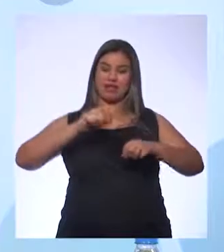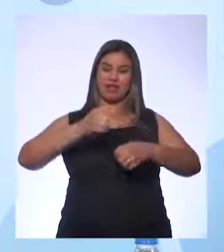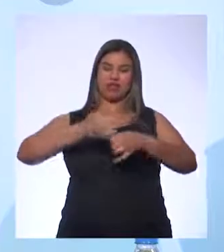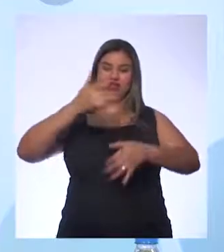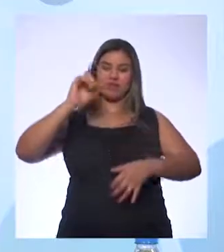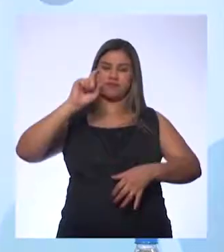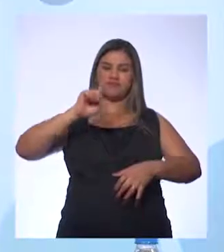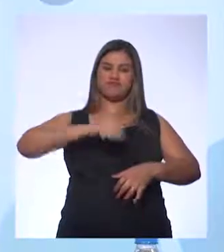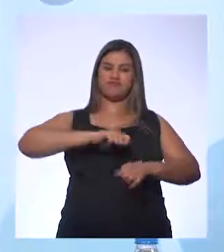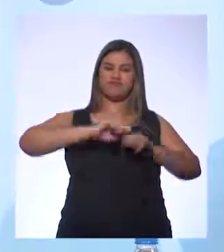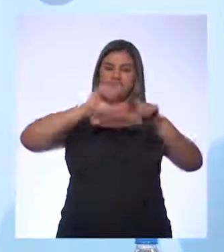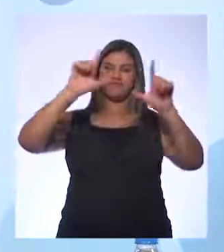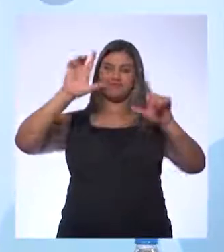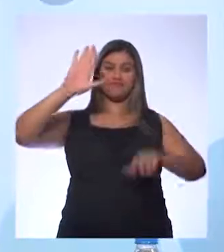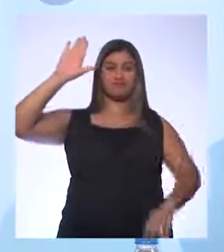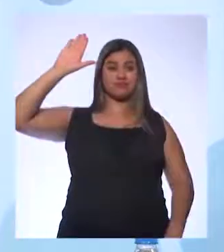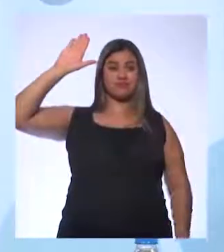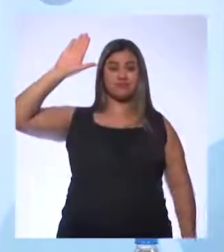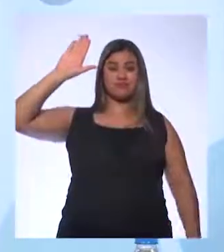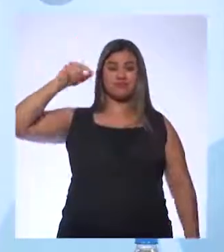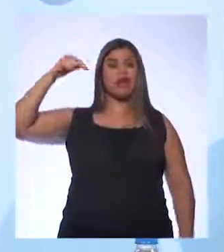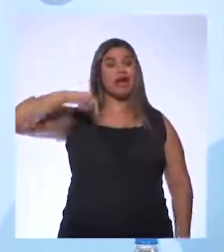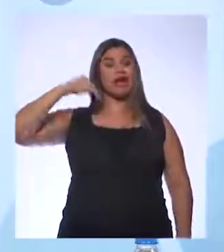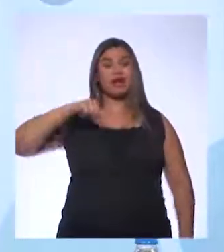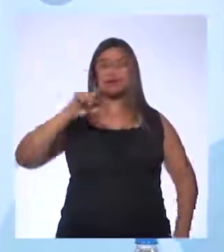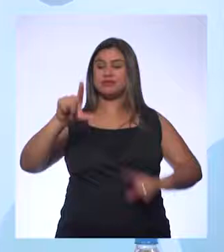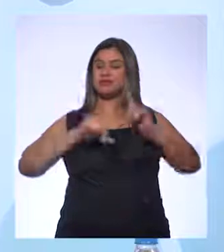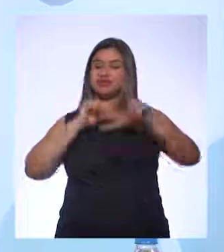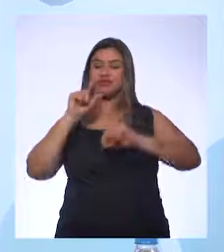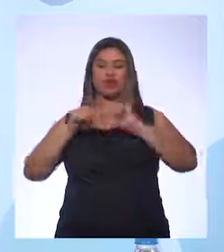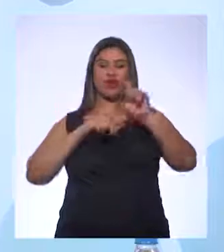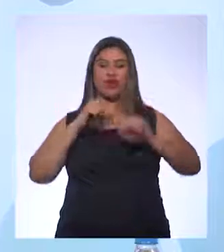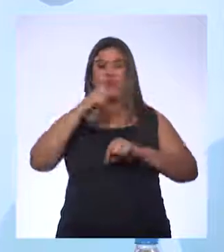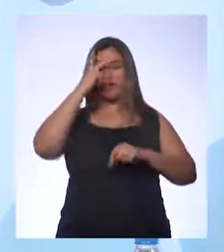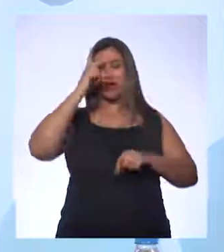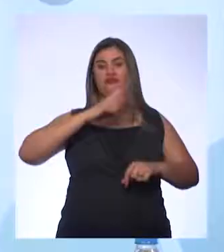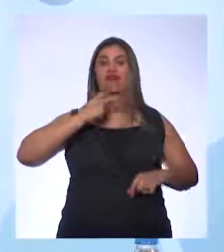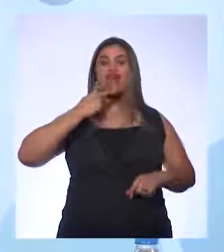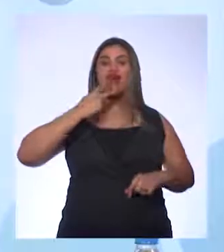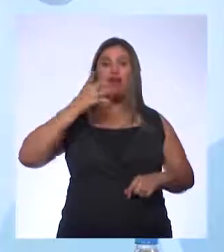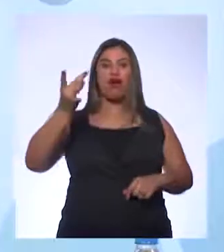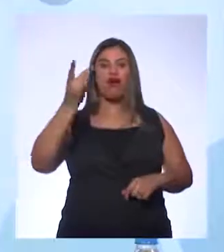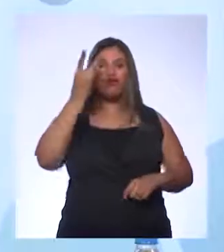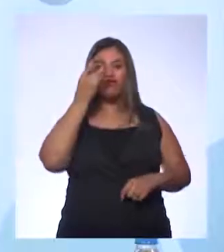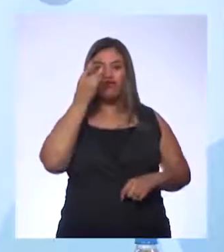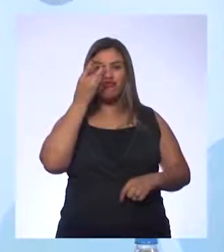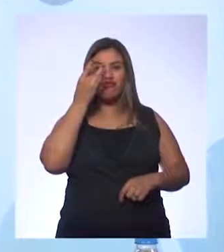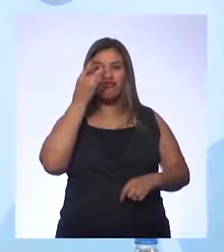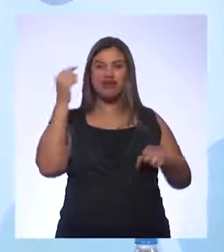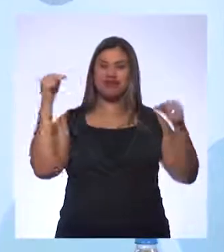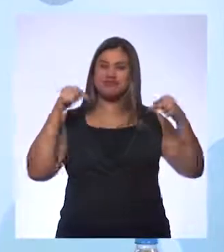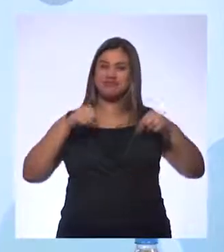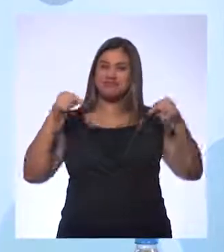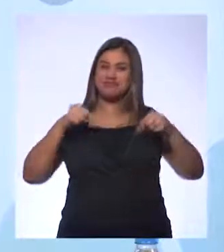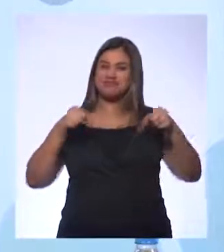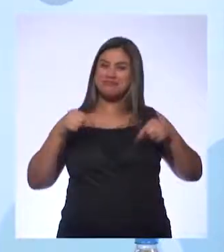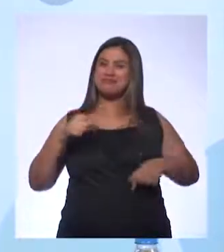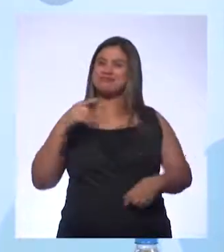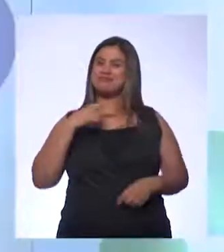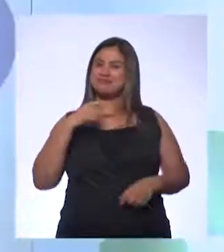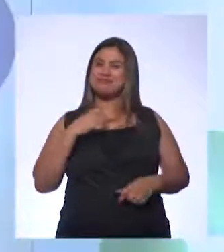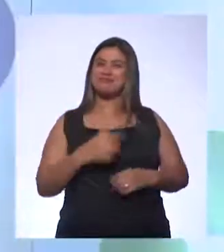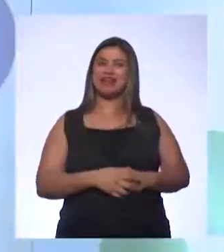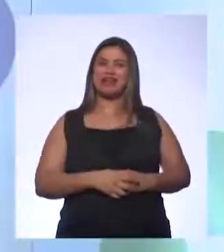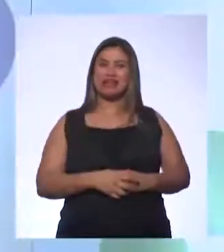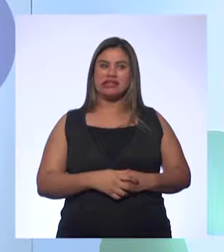vai levantar a mãozinha e o pessoal aqui do estúdio vai escolher uma pessoa para falar ao vivo, vai aparecer aqui com a gente ao vivo, conversar comigo com o